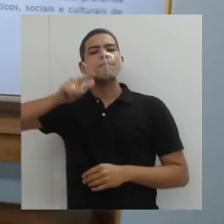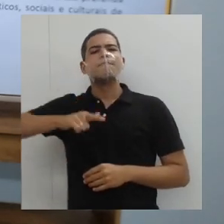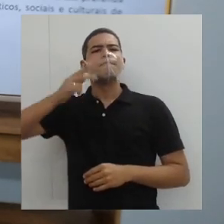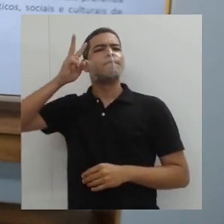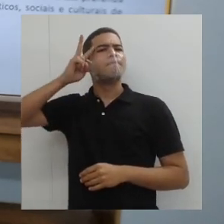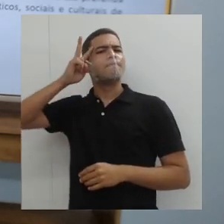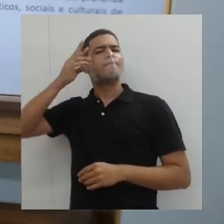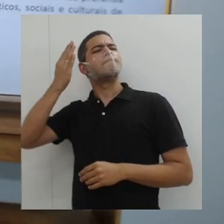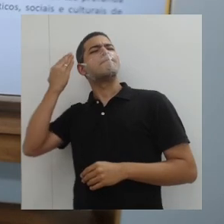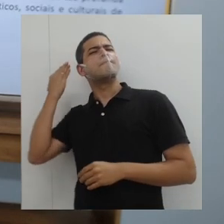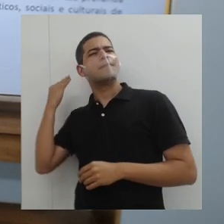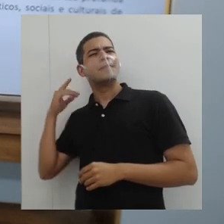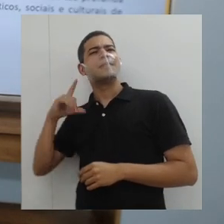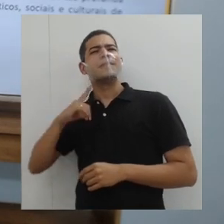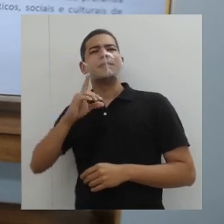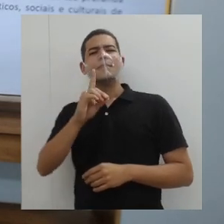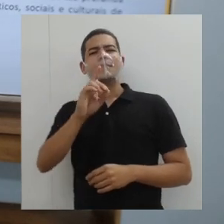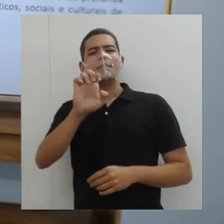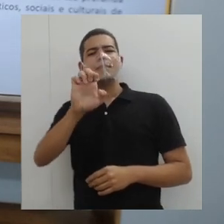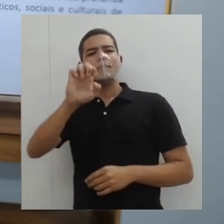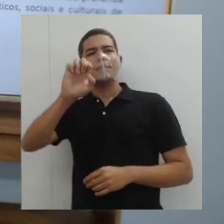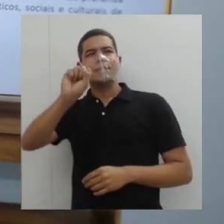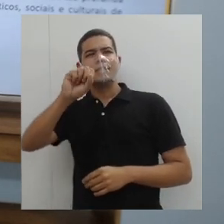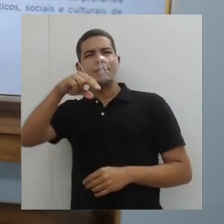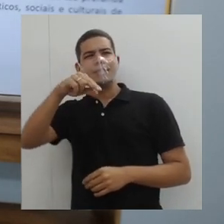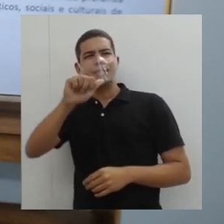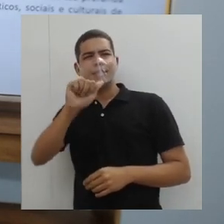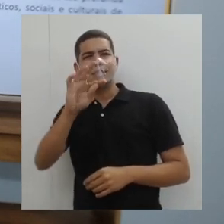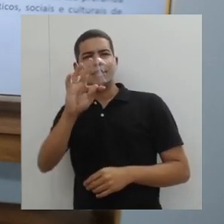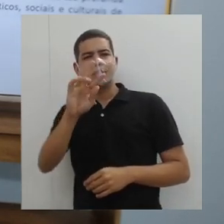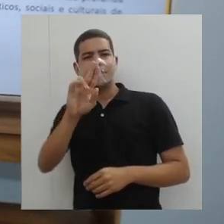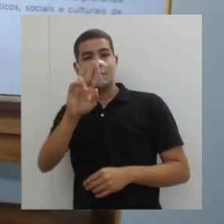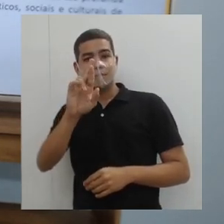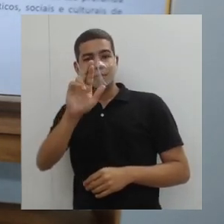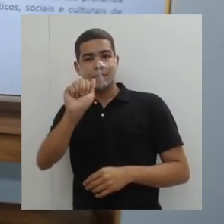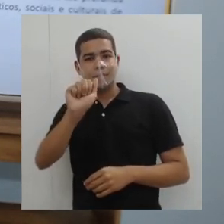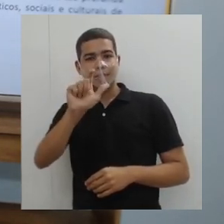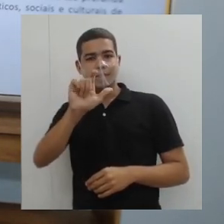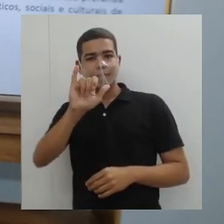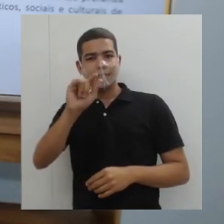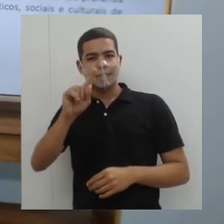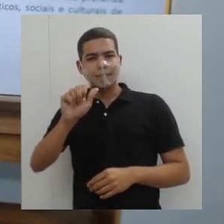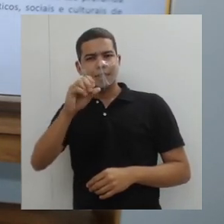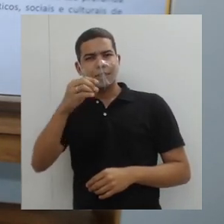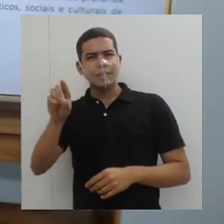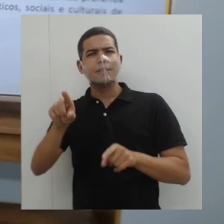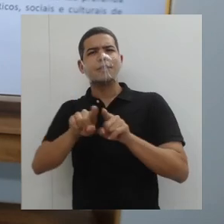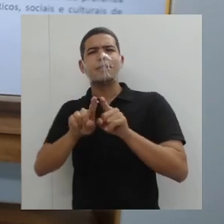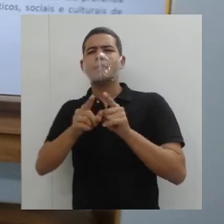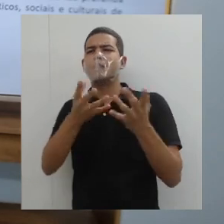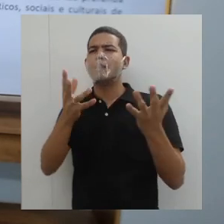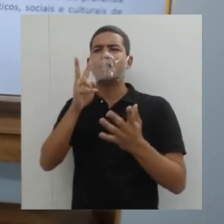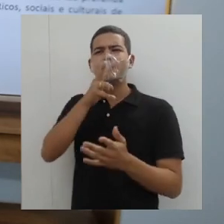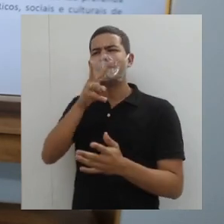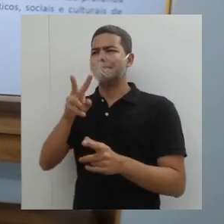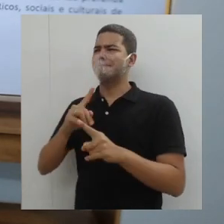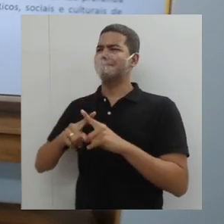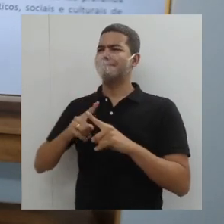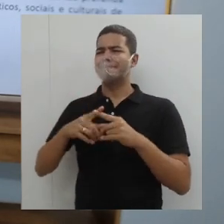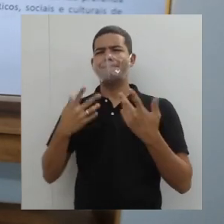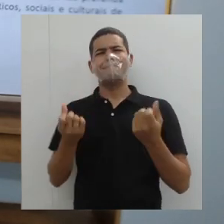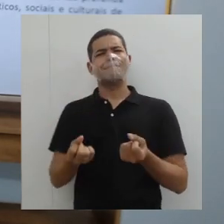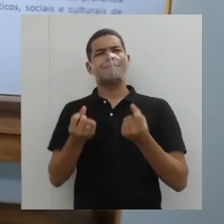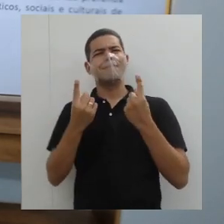de desnaturalização e estranhamento da realidade, certo? Que é o seguinte, o ser humano é um animal